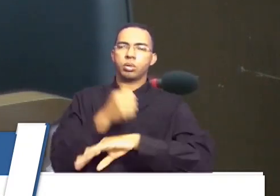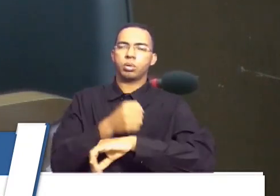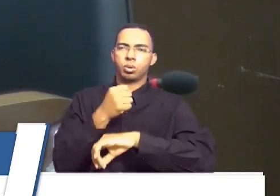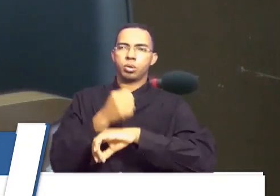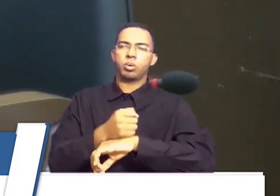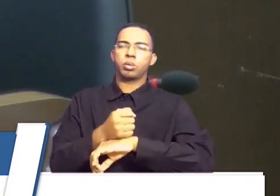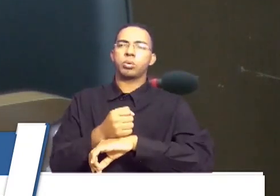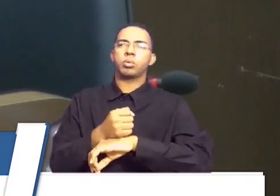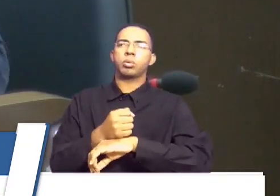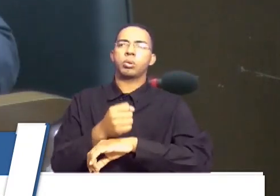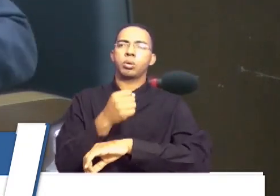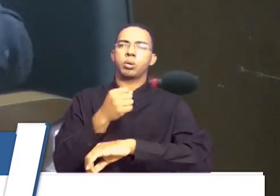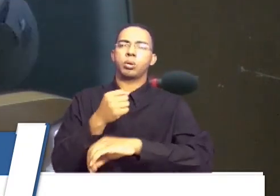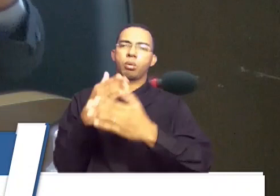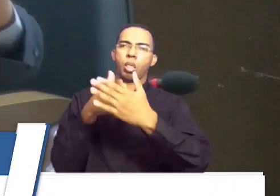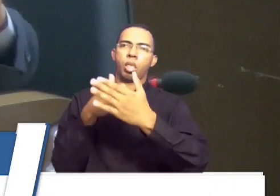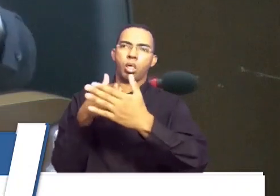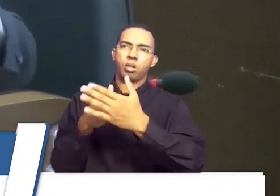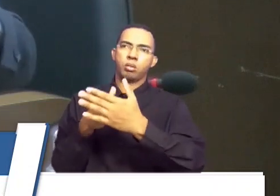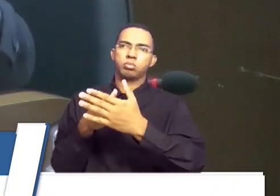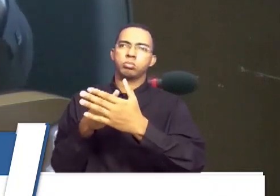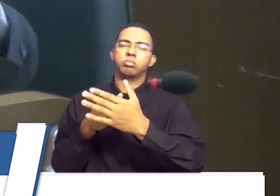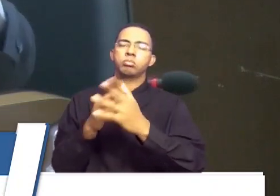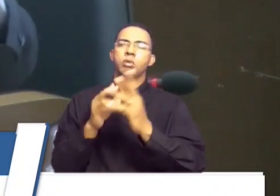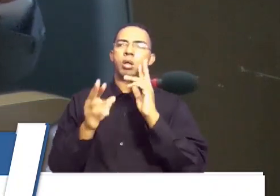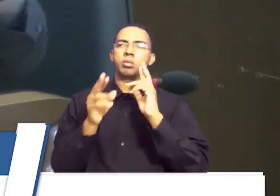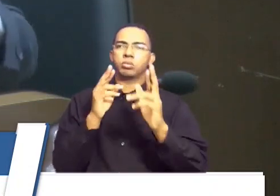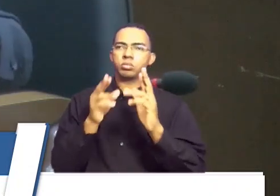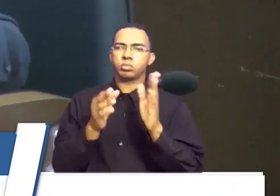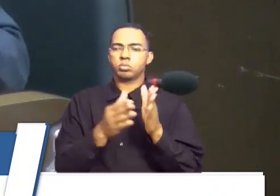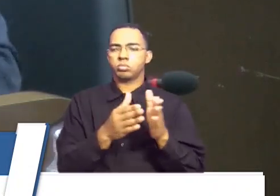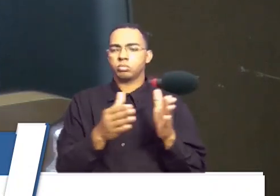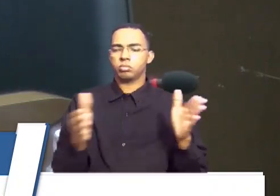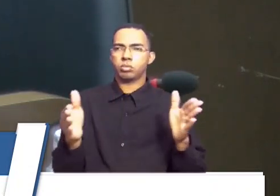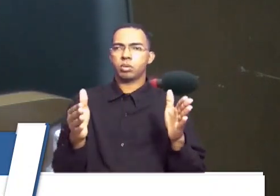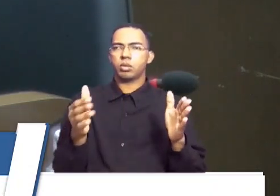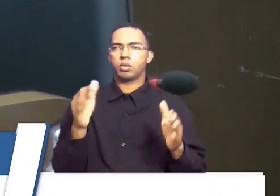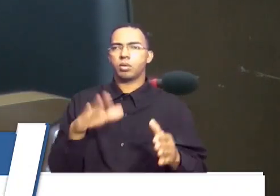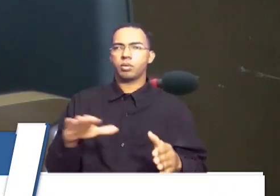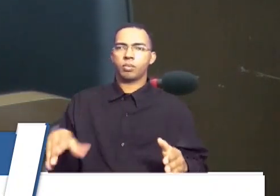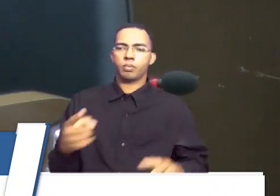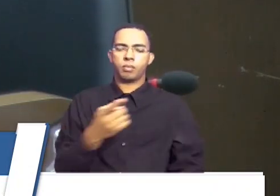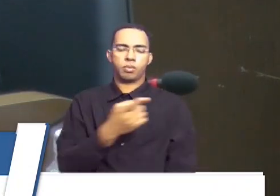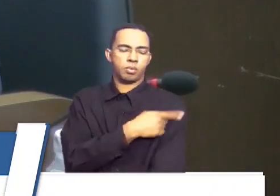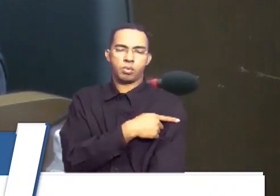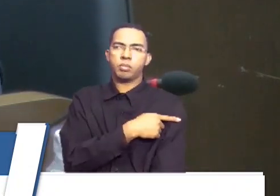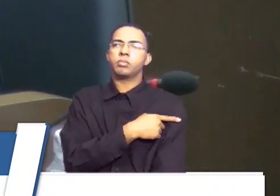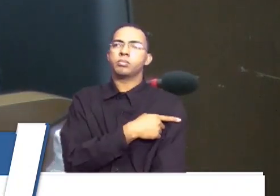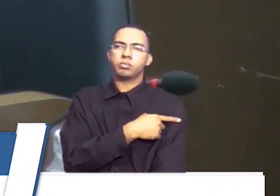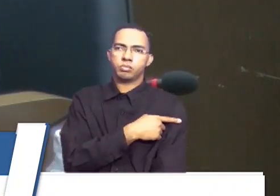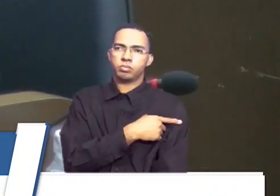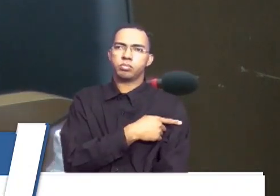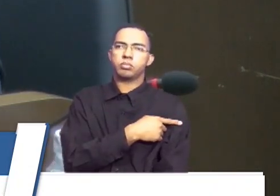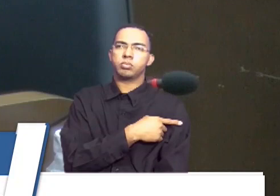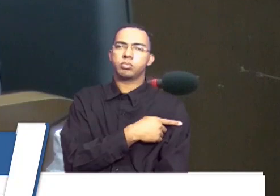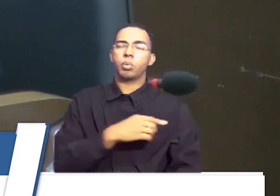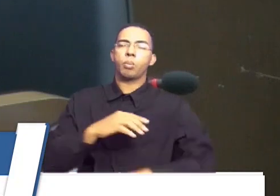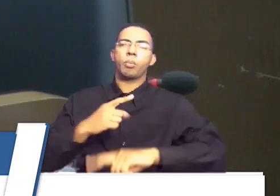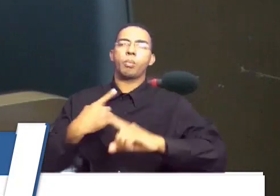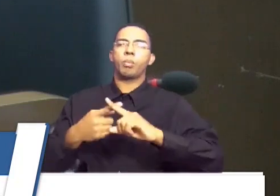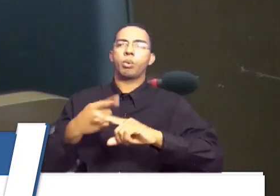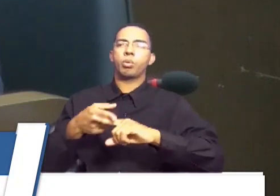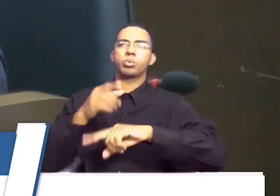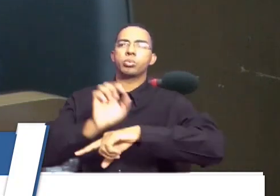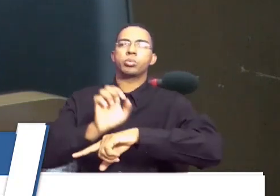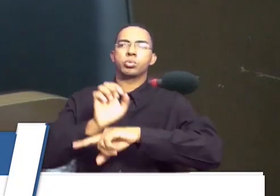enfrenta em relação a esse período da criança da primeira série. O Estado e o